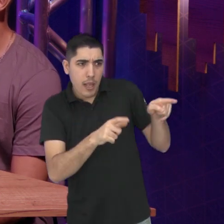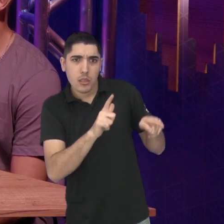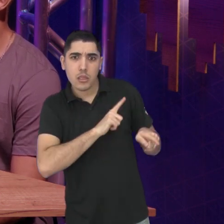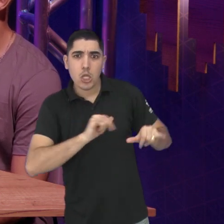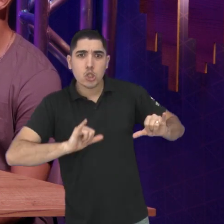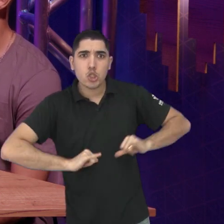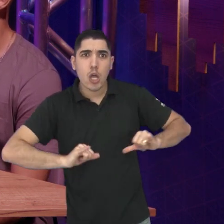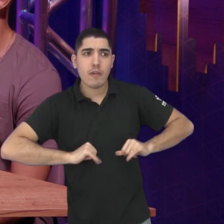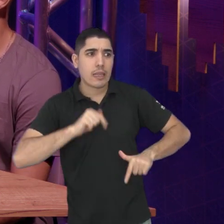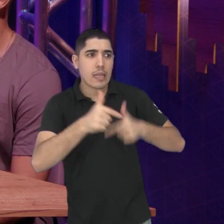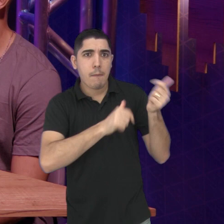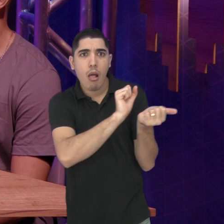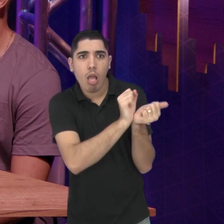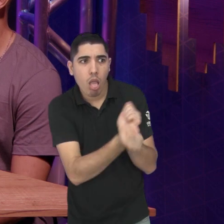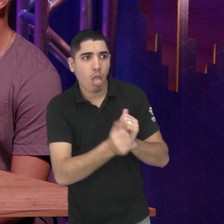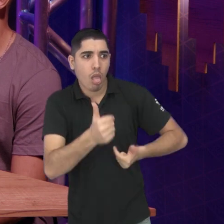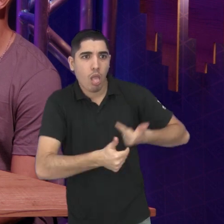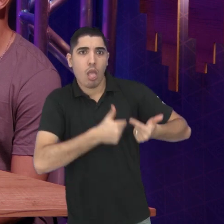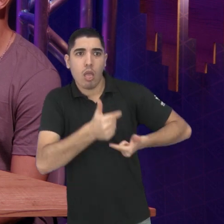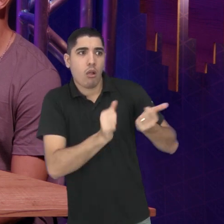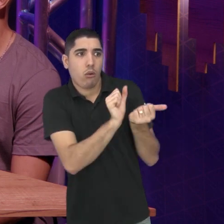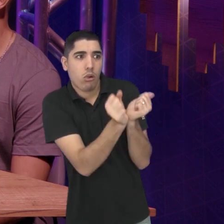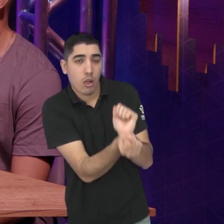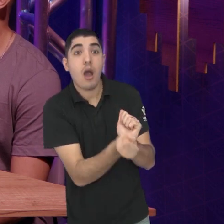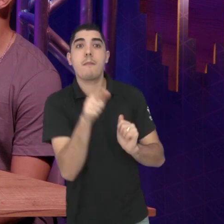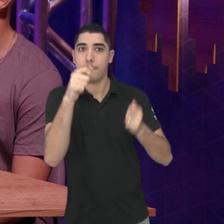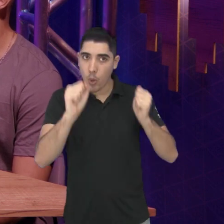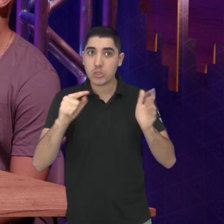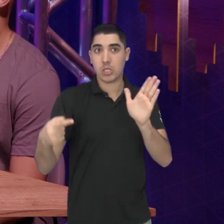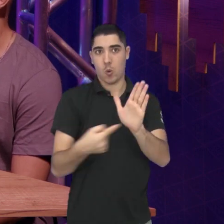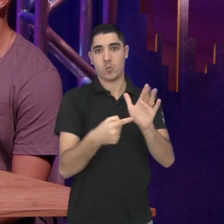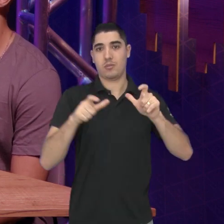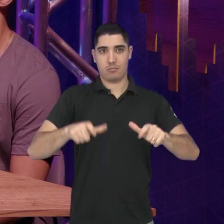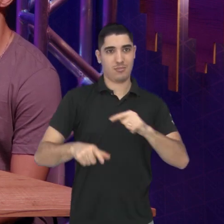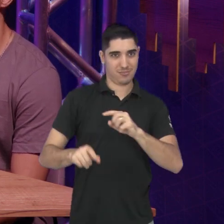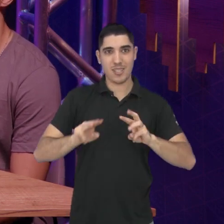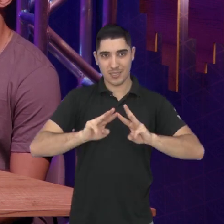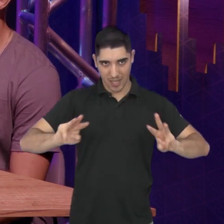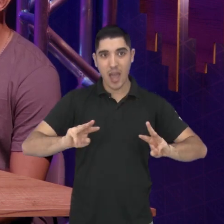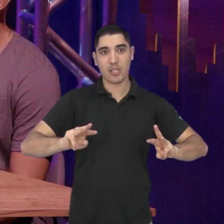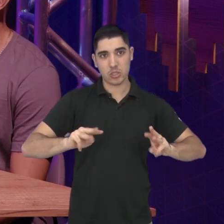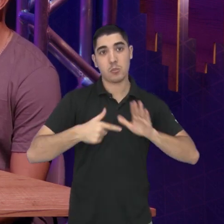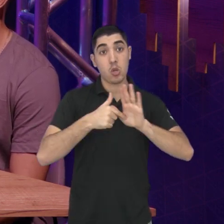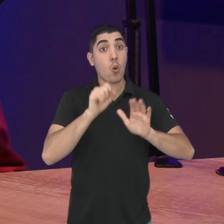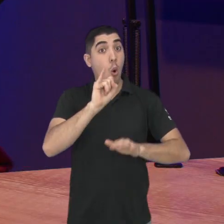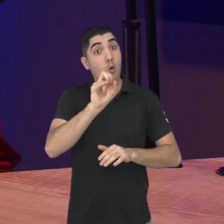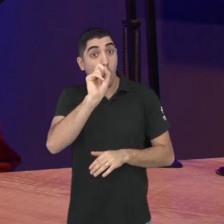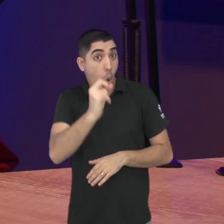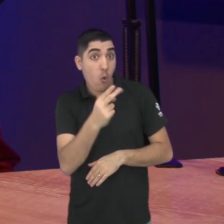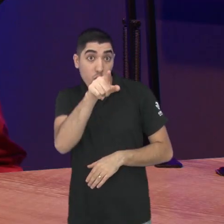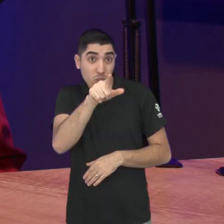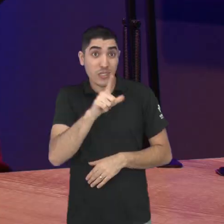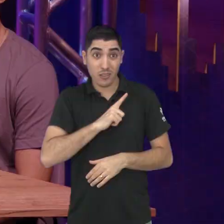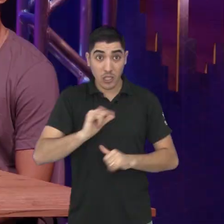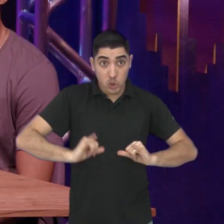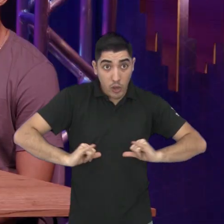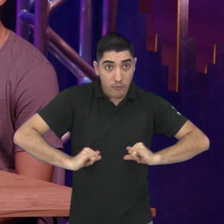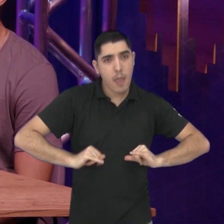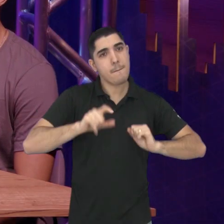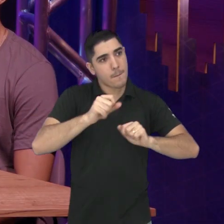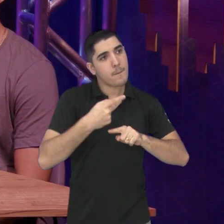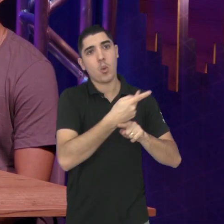algum momento perceber que alguém está nessa situação, denuncie. Ou você mesmo, se você está nessa situação, busque